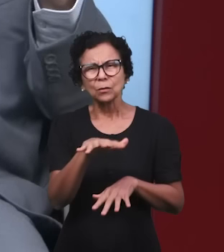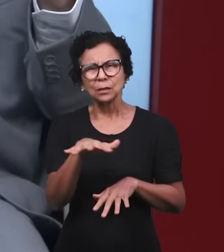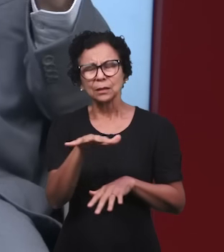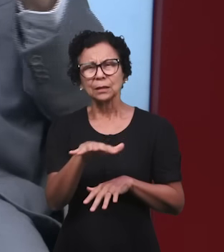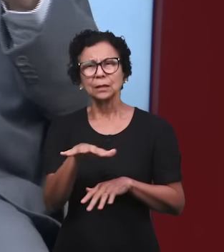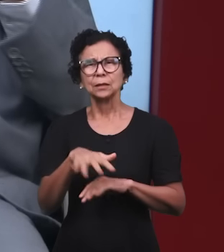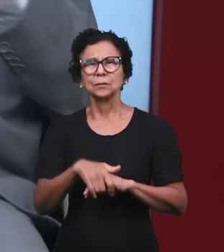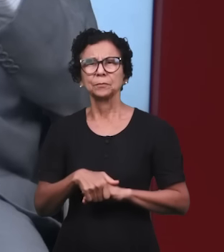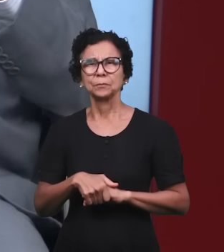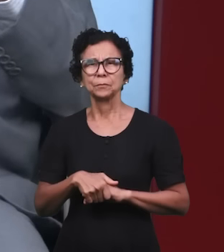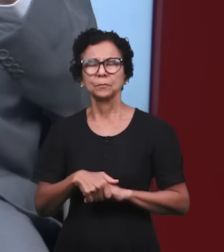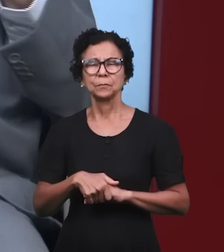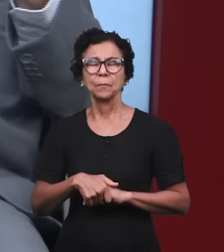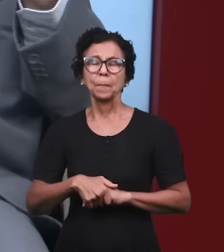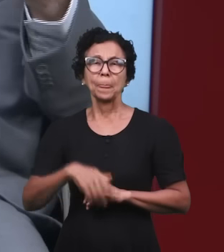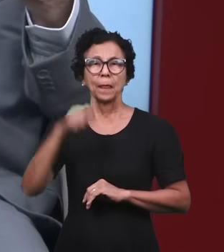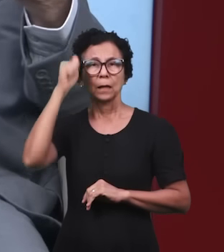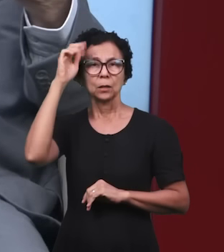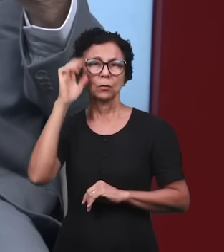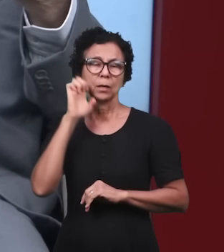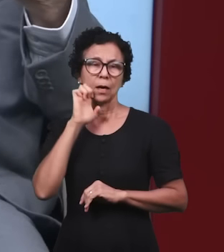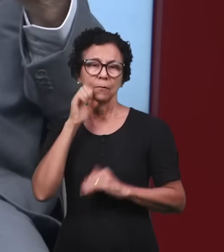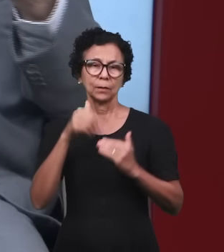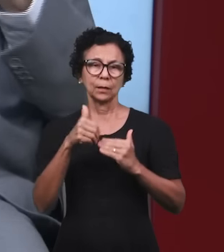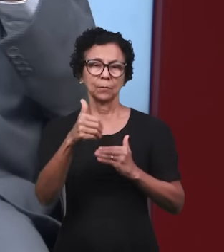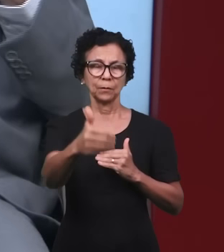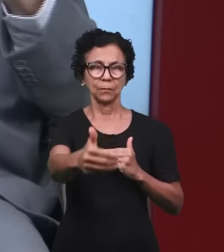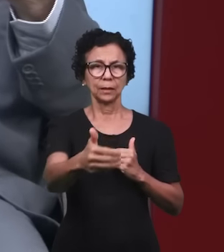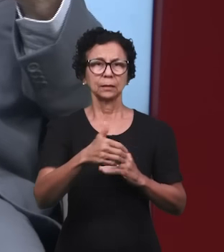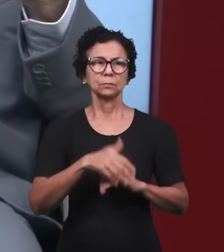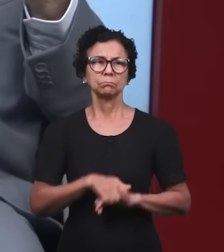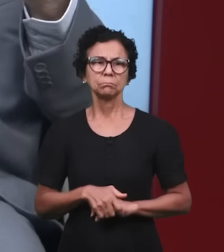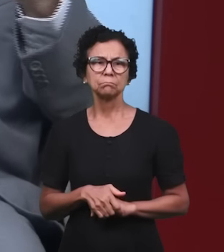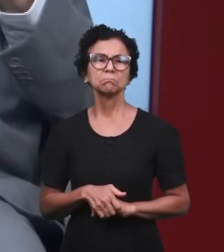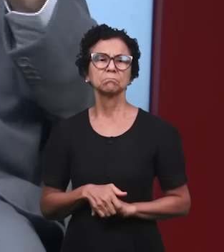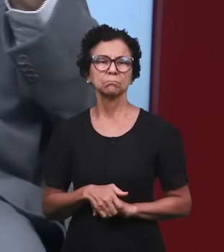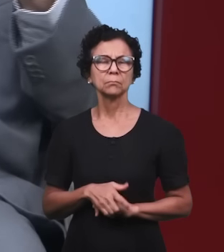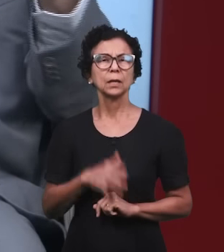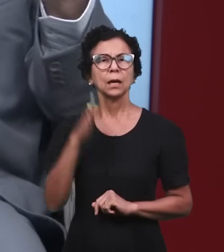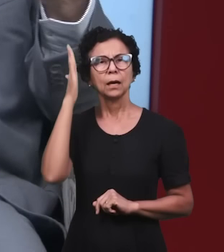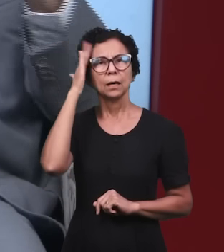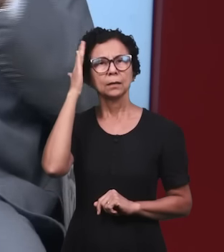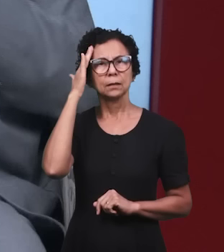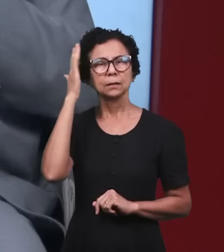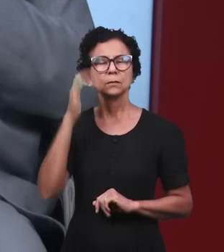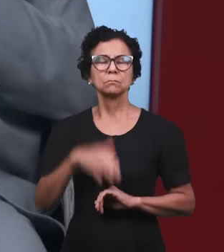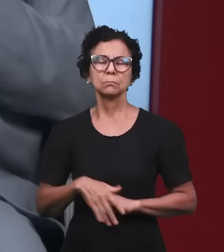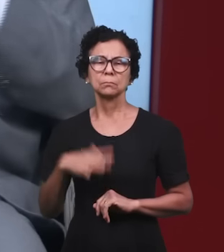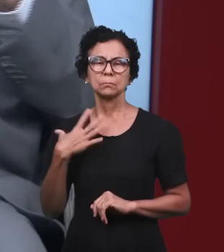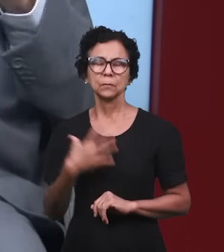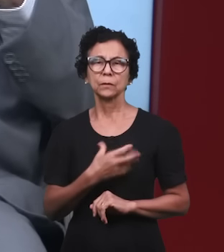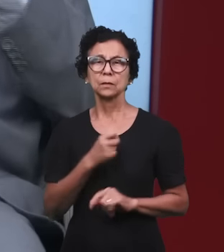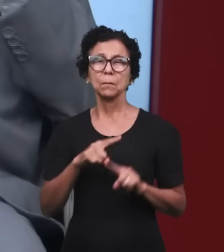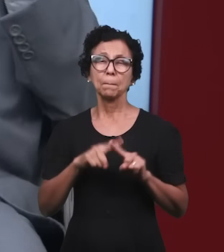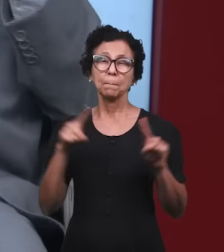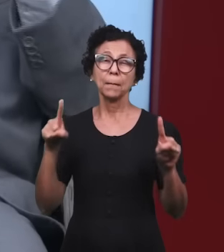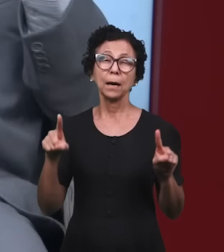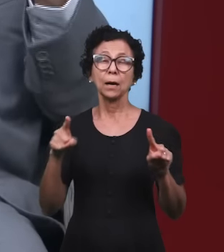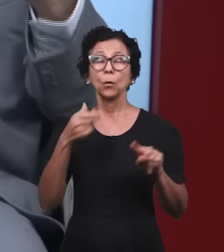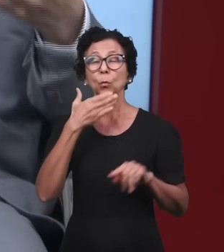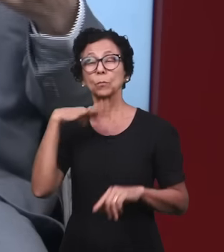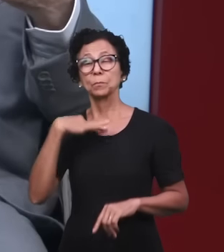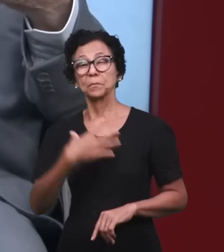Adão e Eva, ficou entendida a salvação, mas não ficou clara a pessoa desse Salvador, que no decorrer da